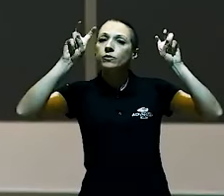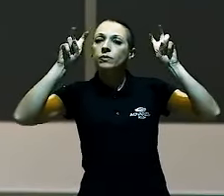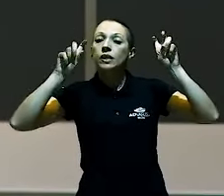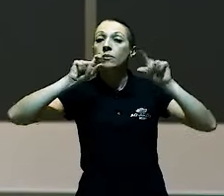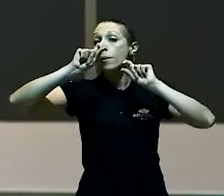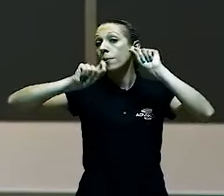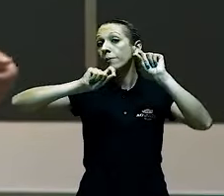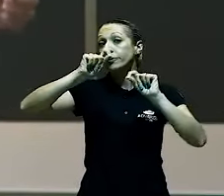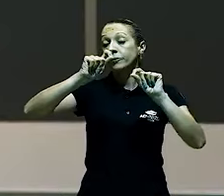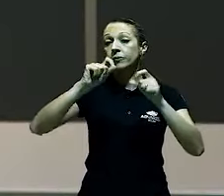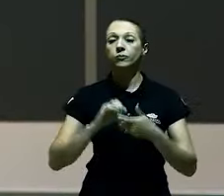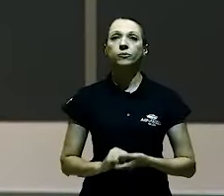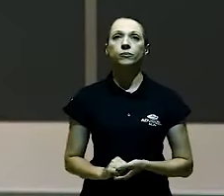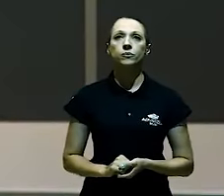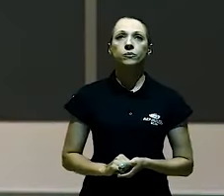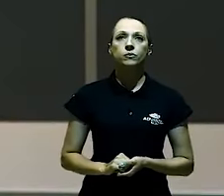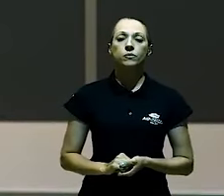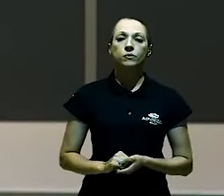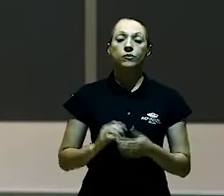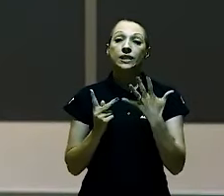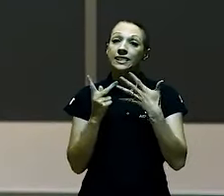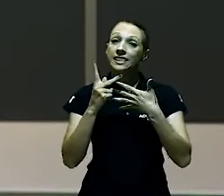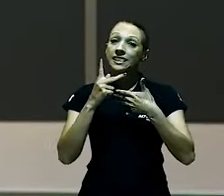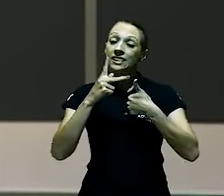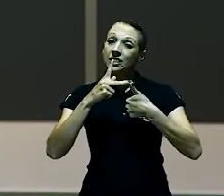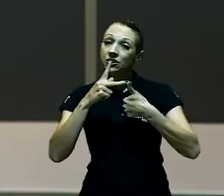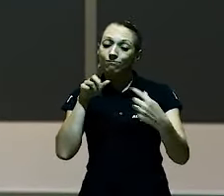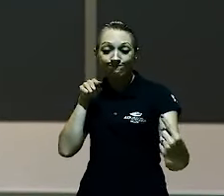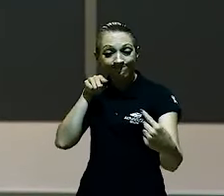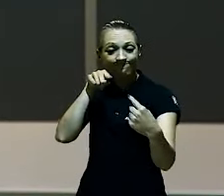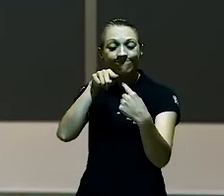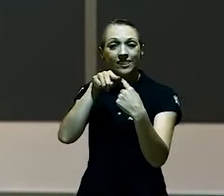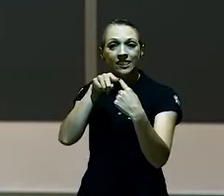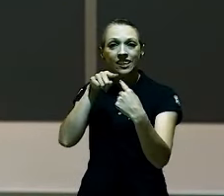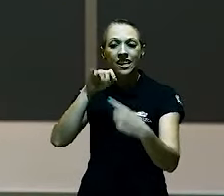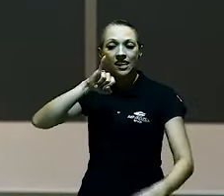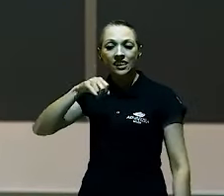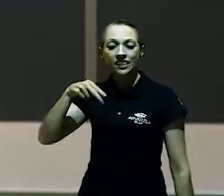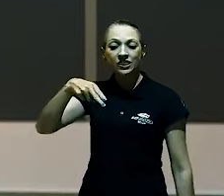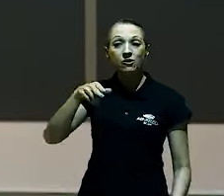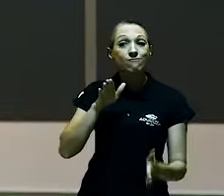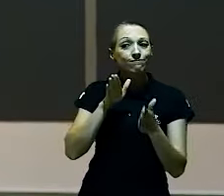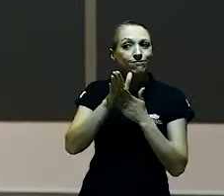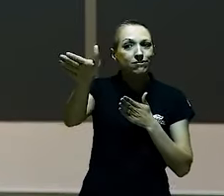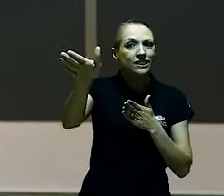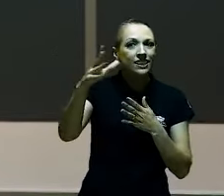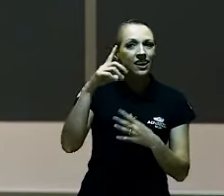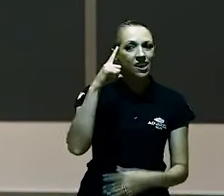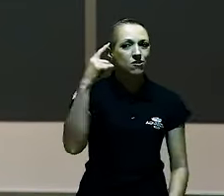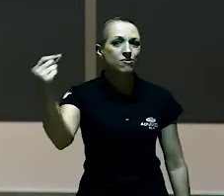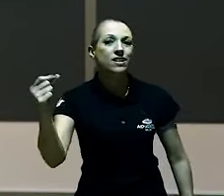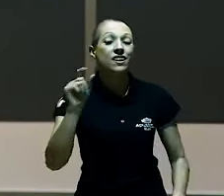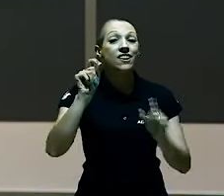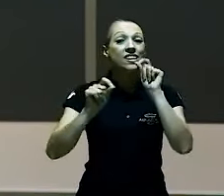no sentido de que a principal razão que fez Jonas fugir do chamado de Deus foi não